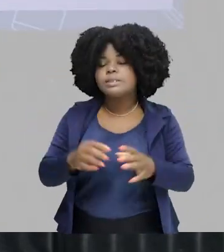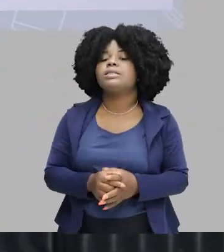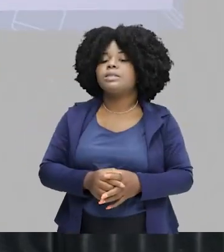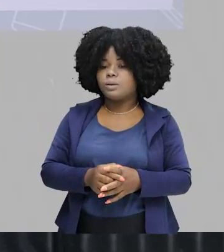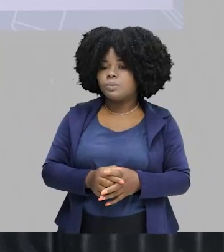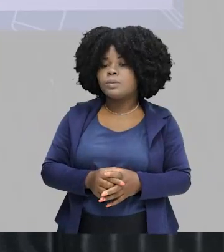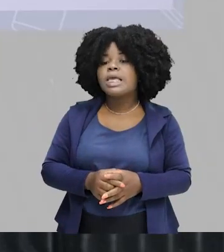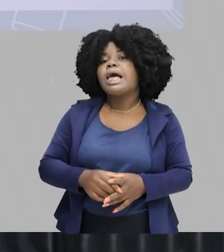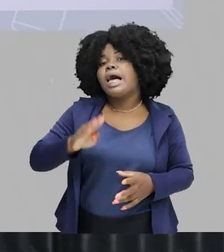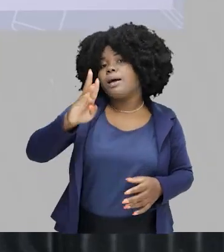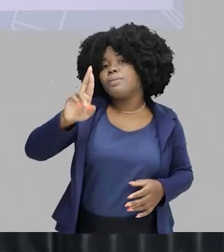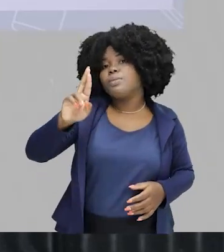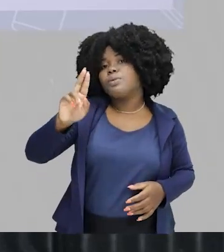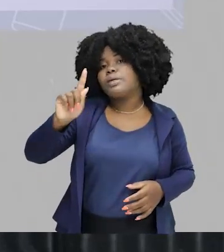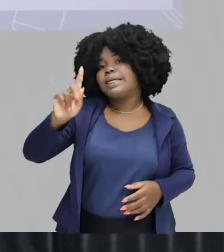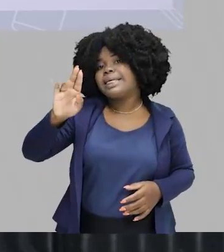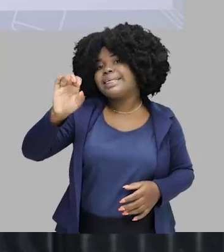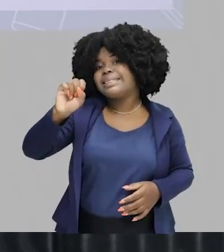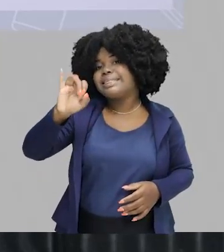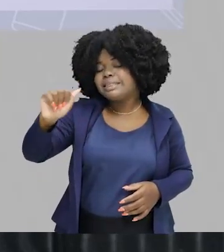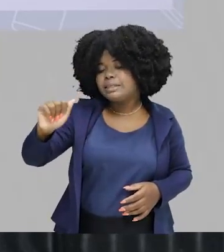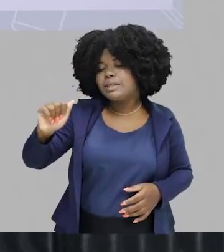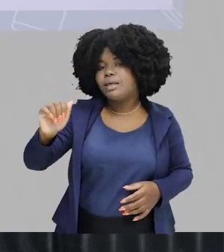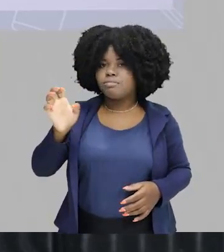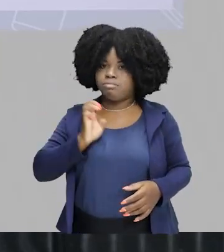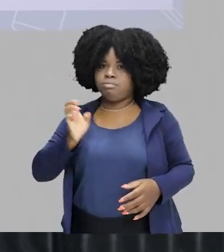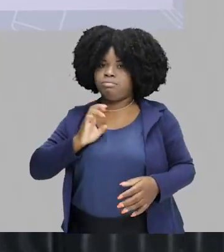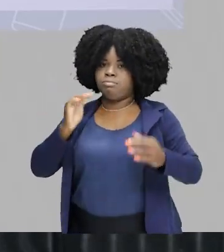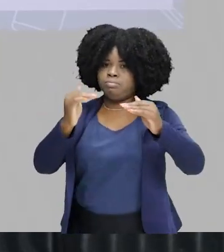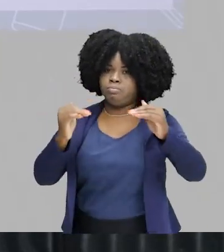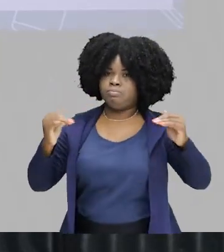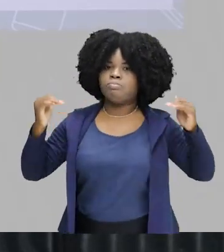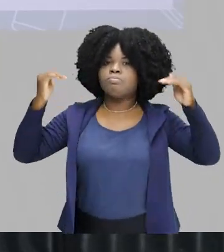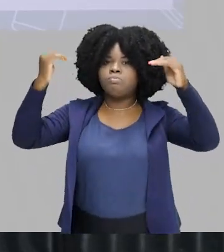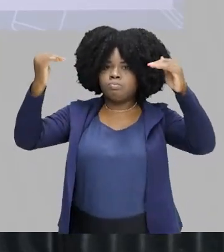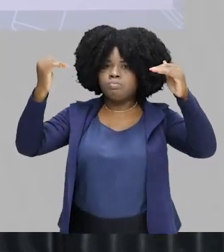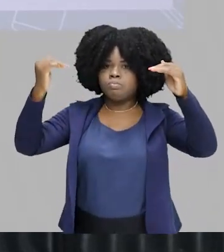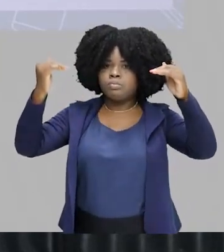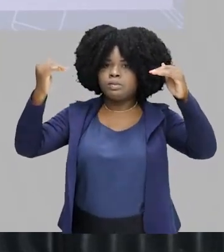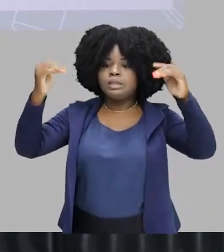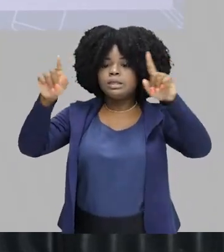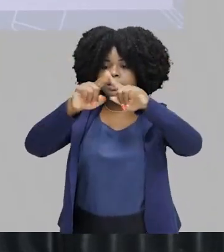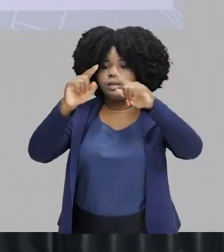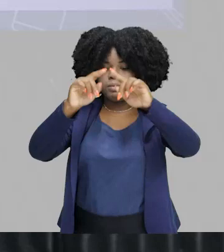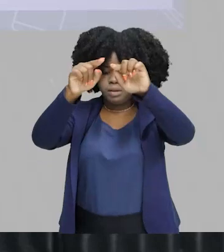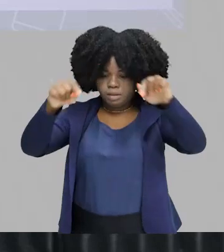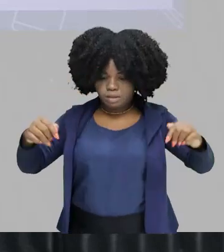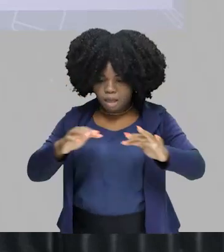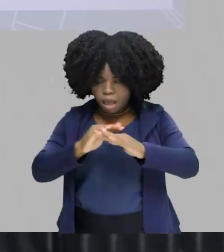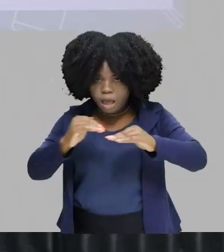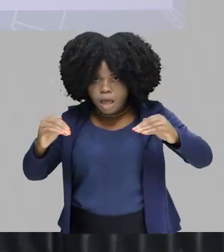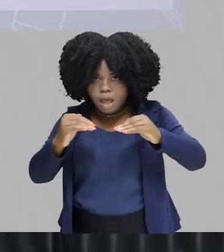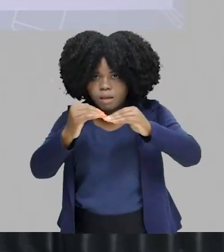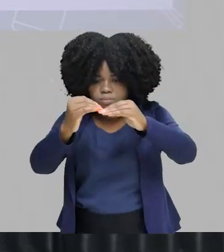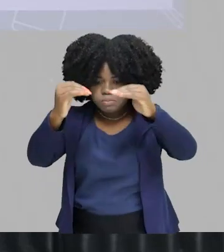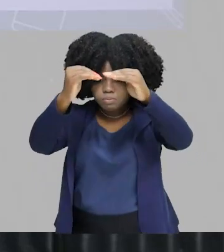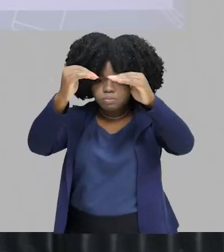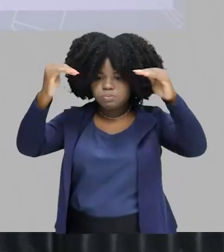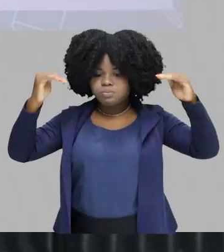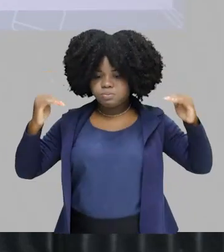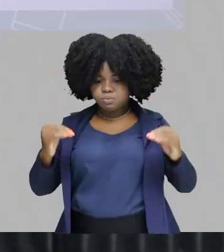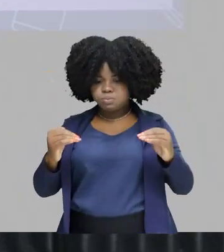é a elite. E na classe ali mais baixa, na base da sociedade, está o proletariado, os